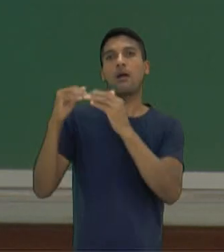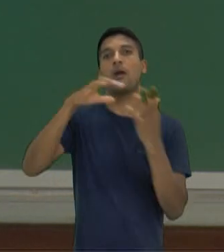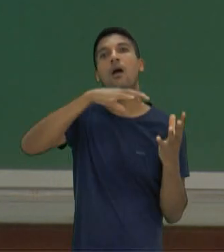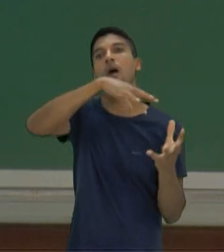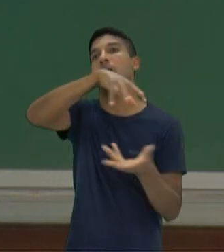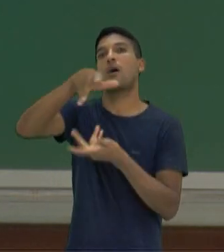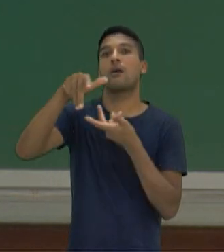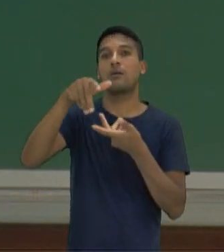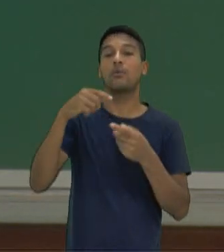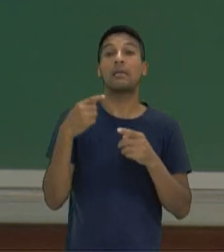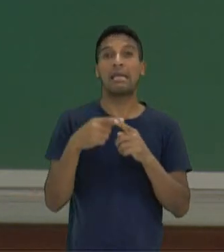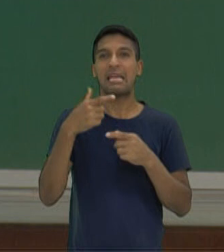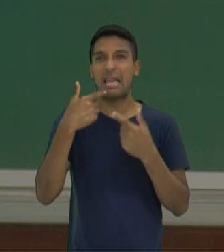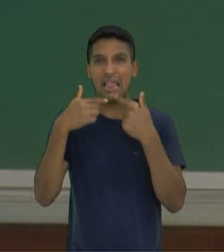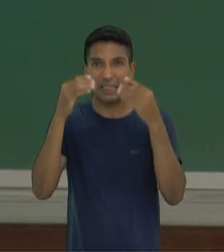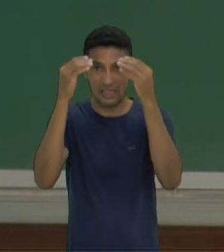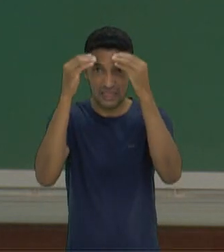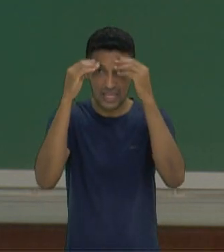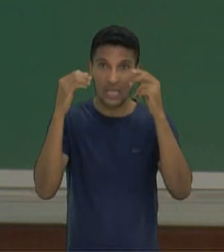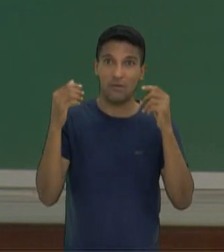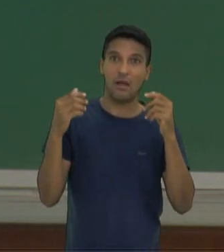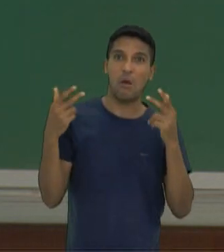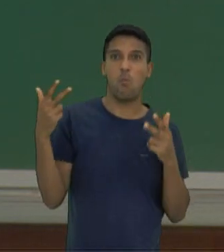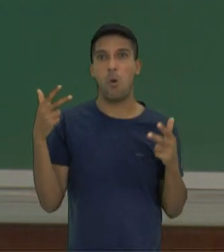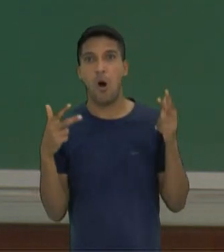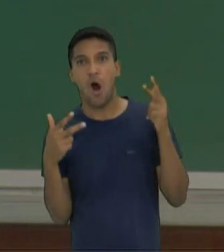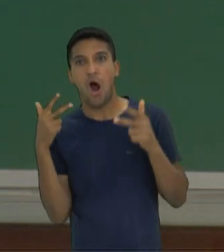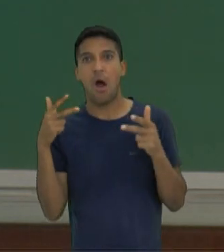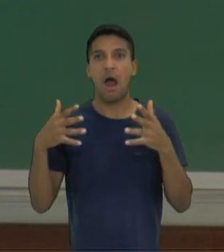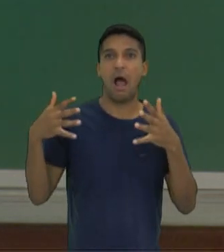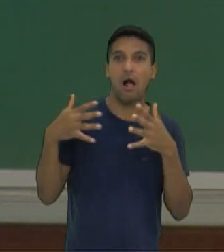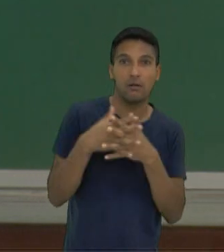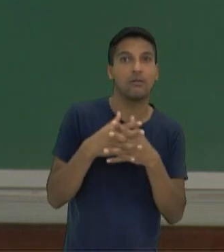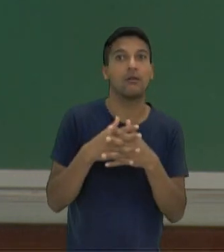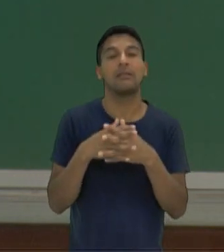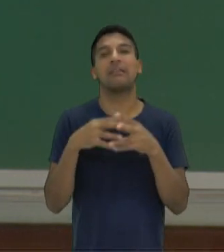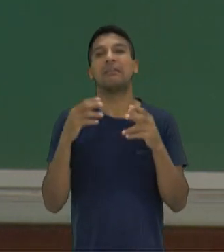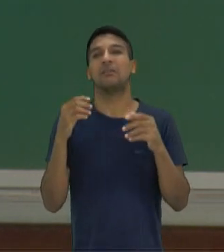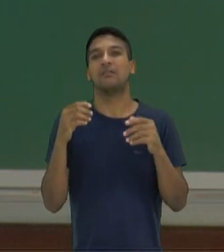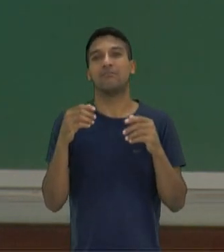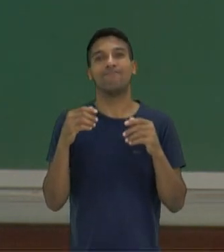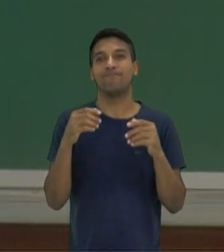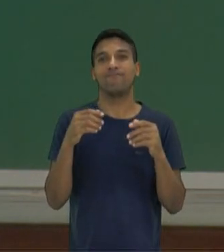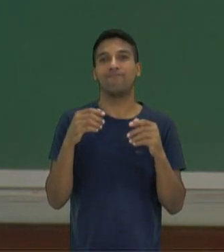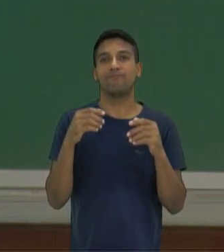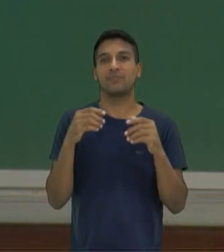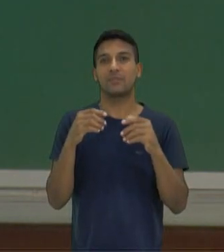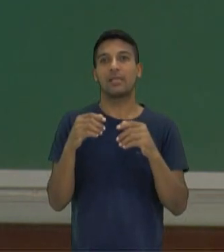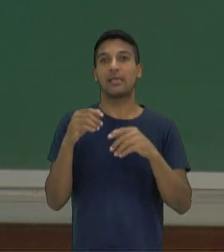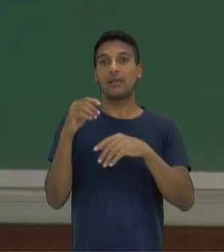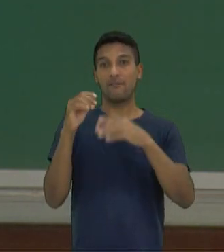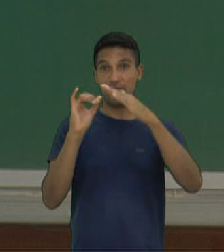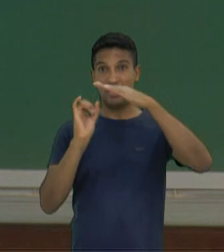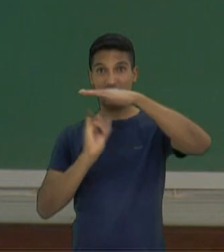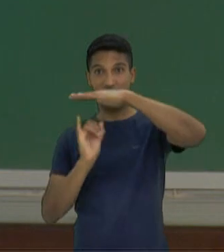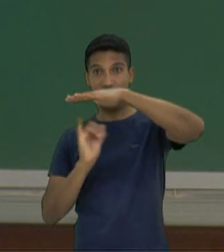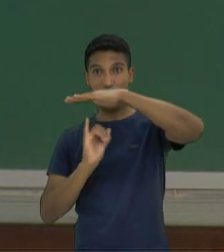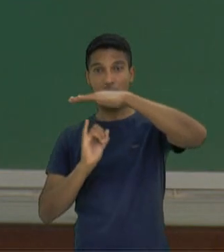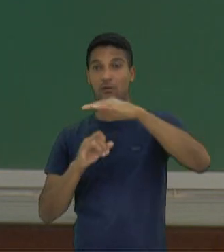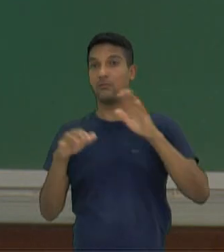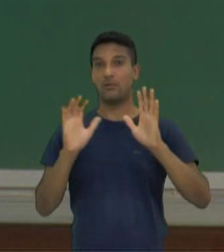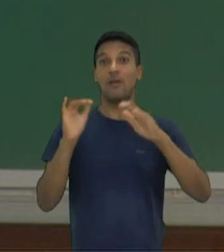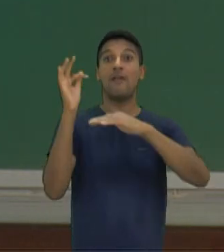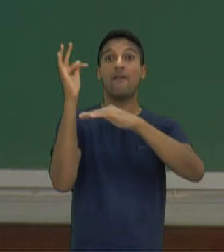de linguagem, de gírias, relacionado a isso, né? Então, uma linguagem informal tem essa abrangência de